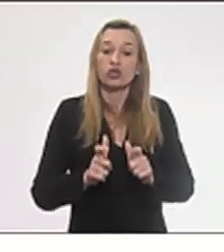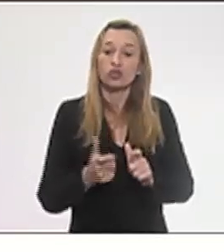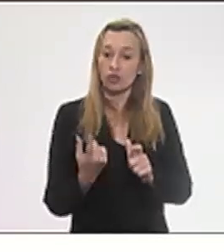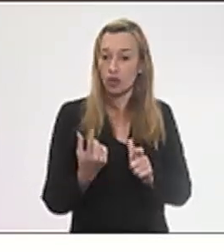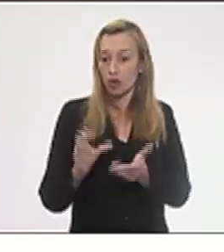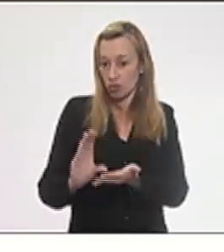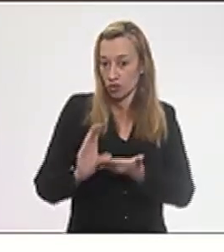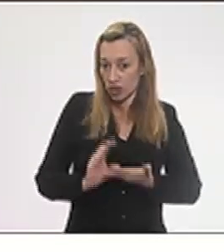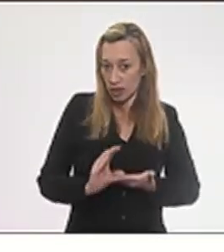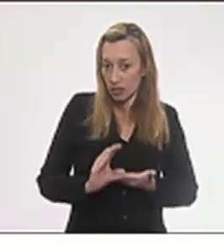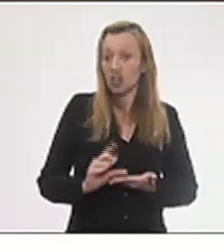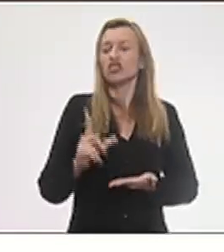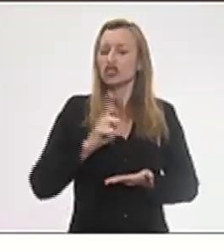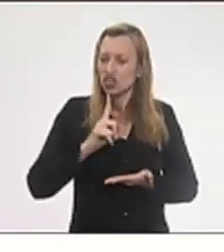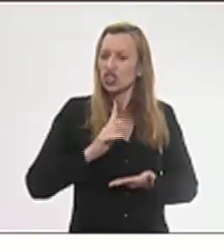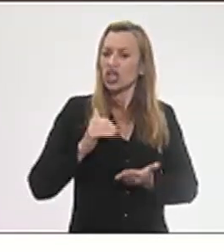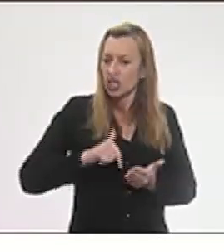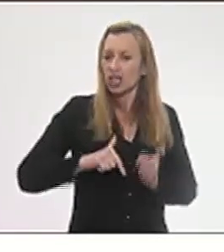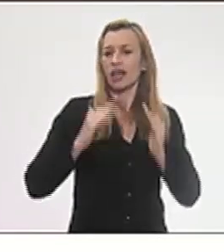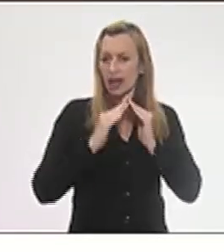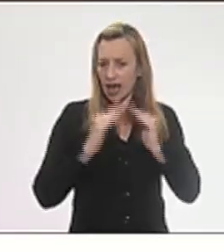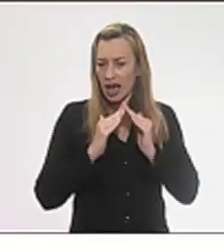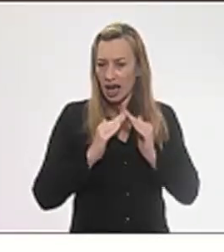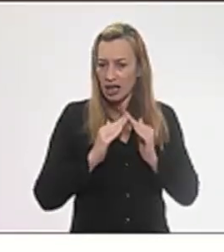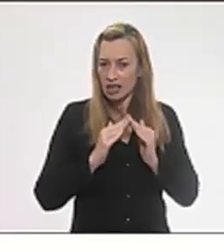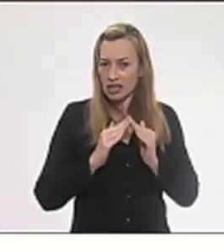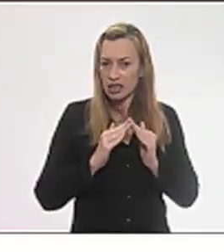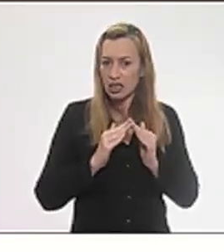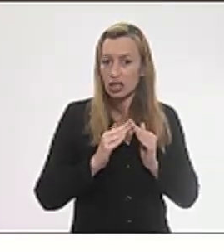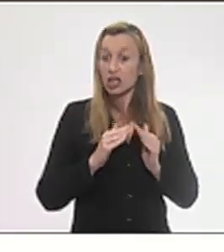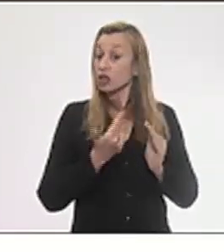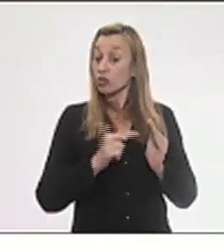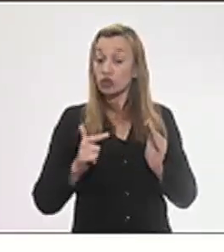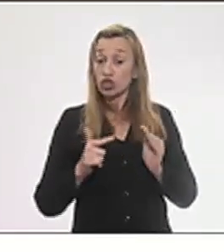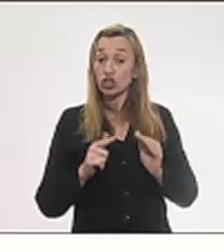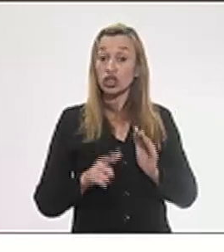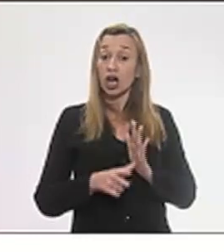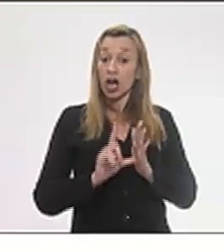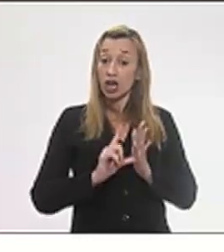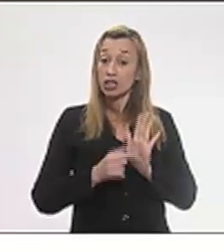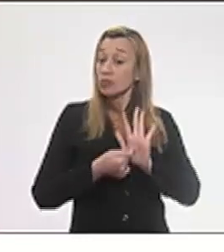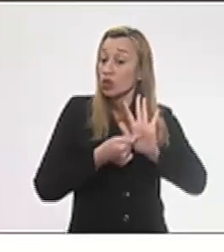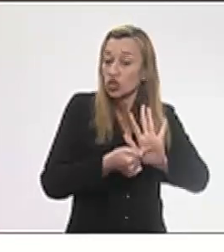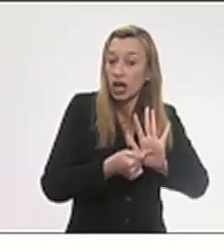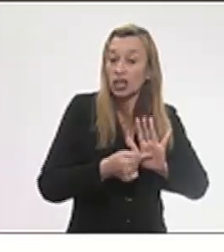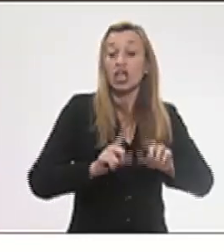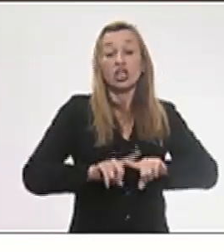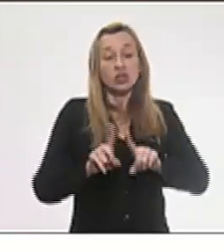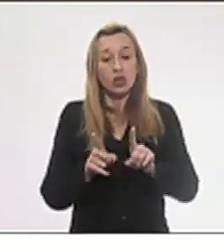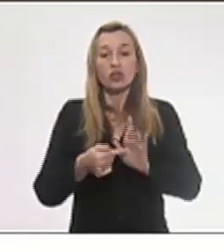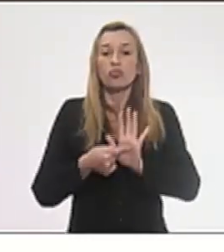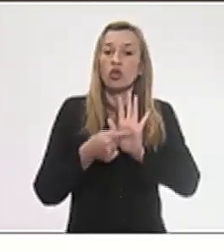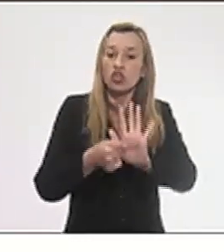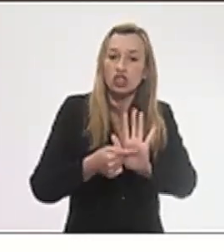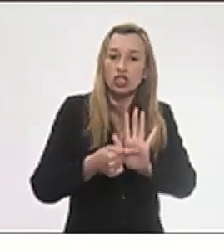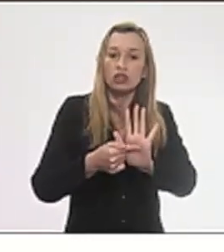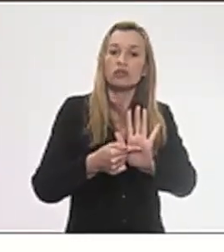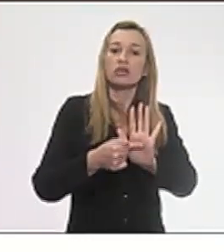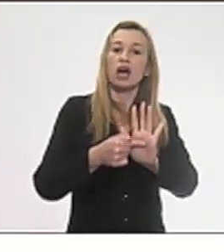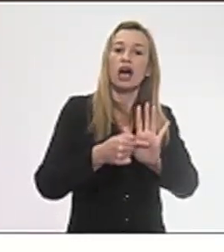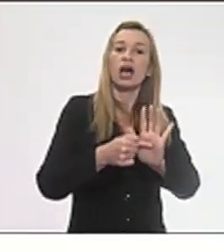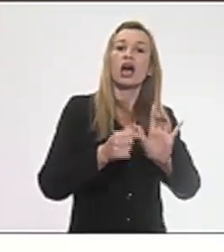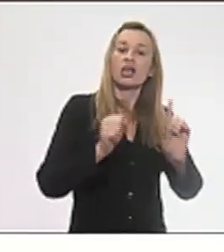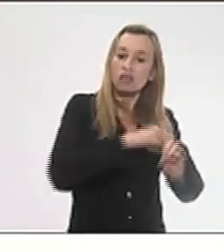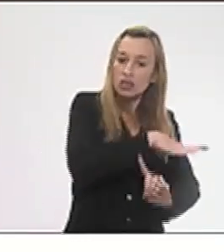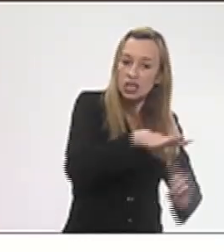que já existia aqui na casa, aonde não havia transparência, e nós aqui colocamos diante da sociedade